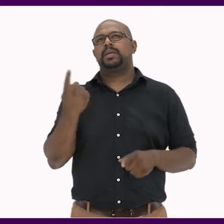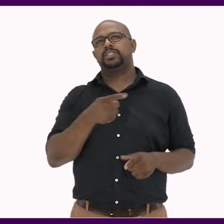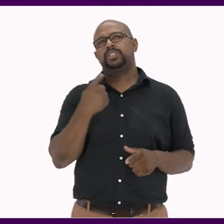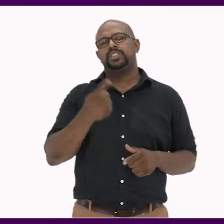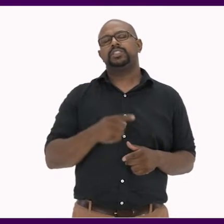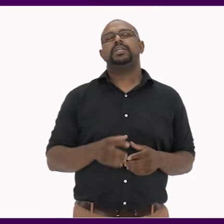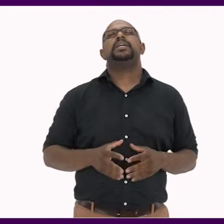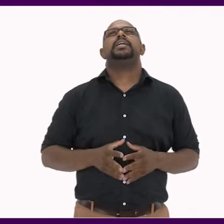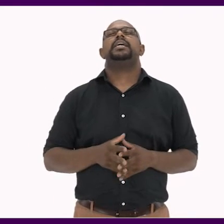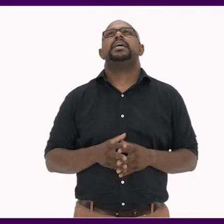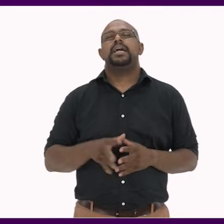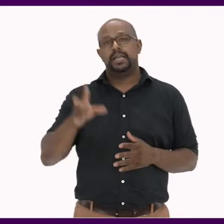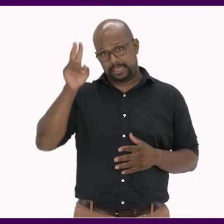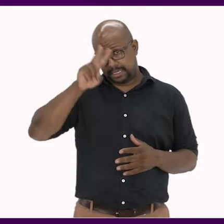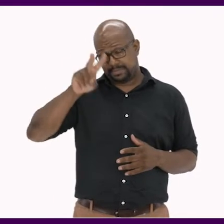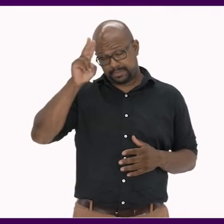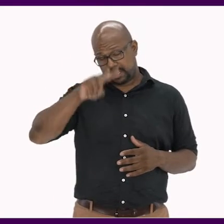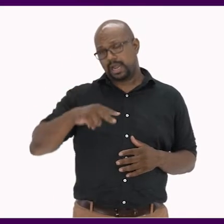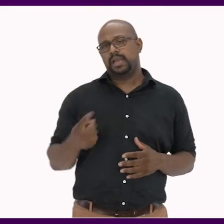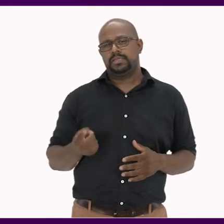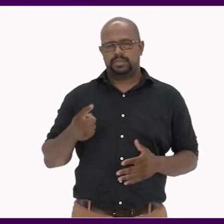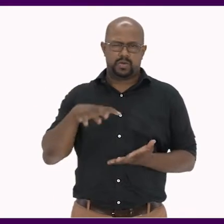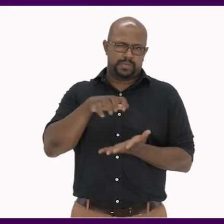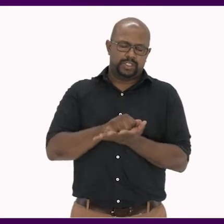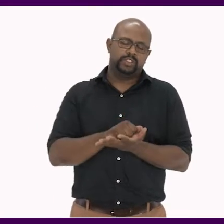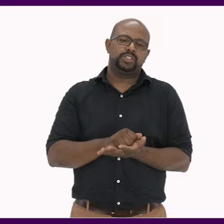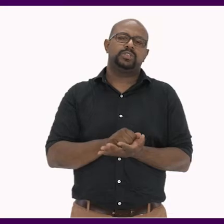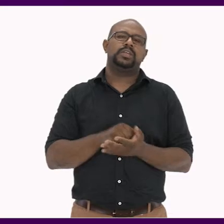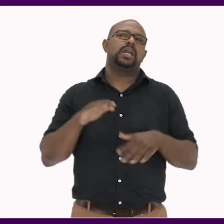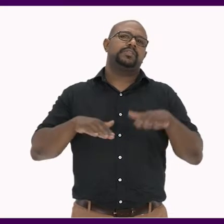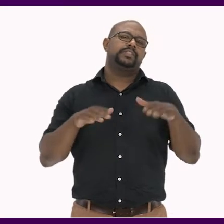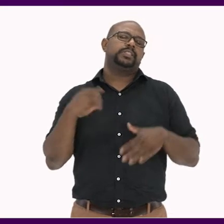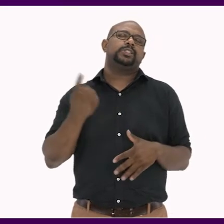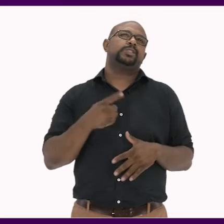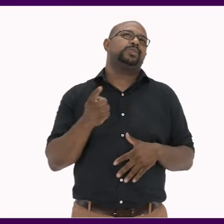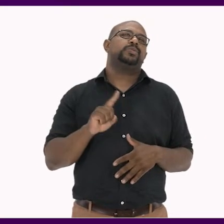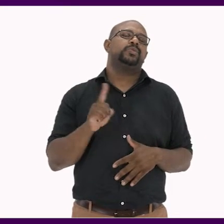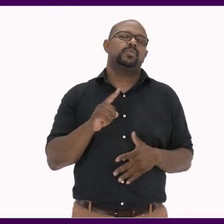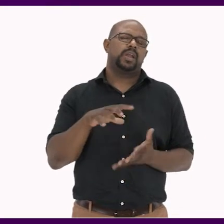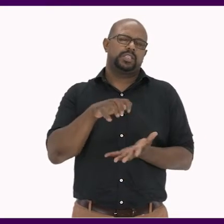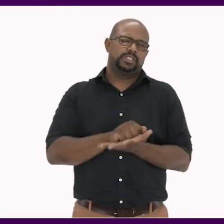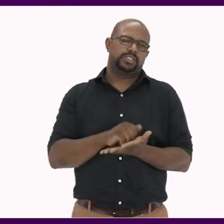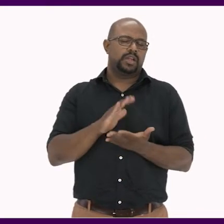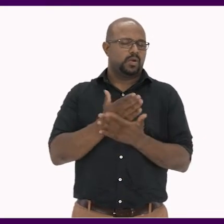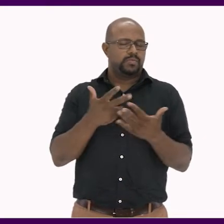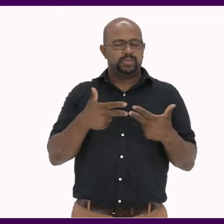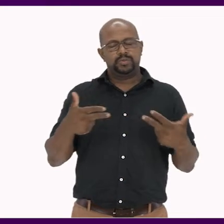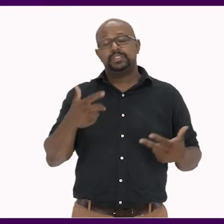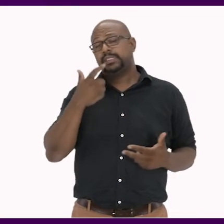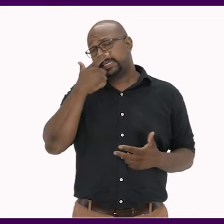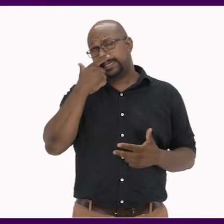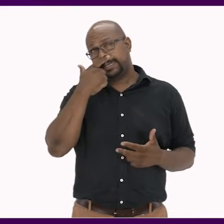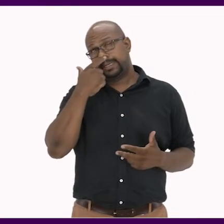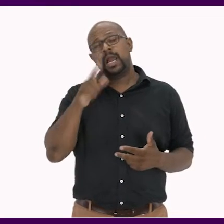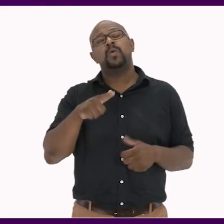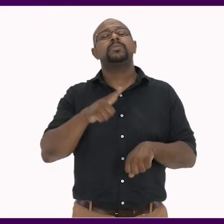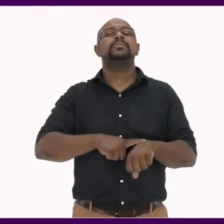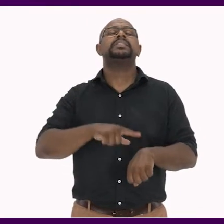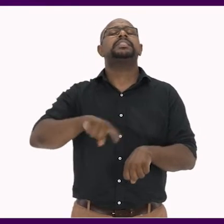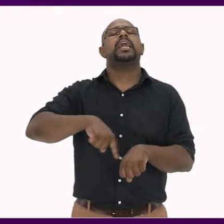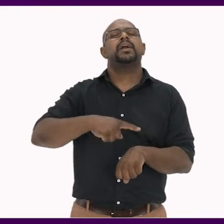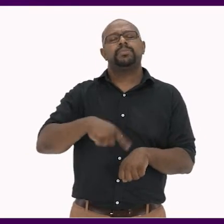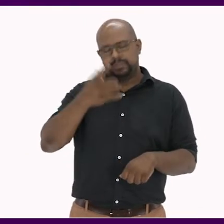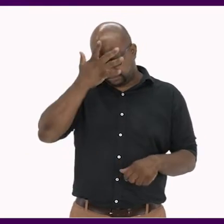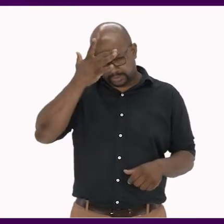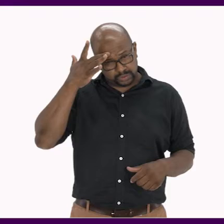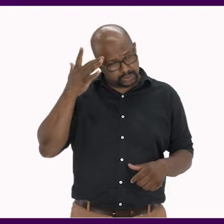gente lembrar, e como registro, né, que às vezes a gente não registra certas coisas, é o tempo que as